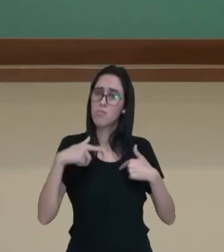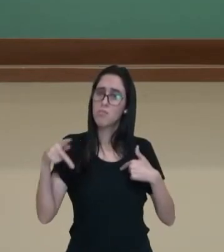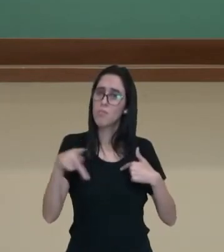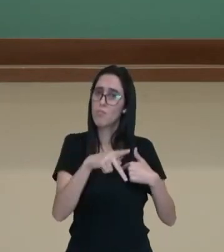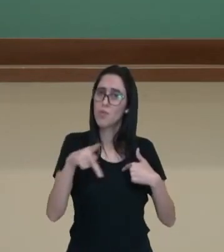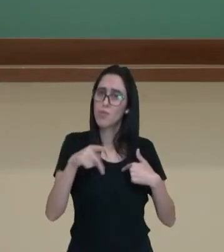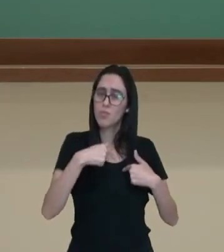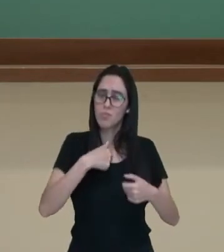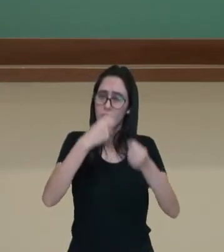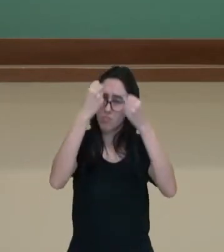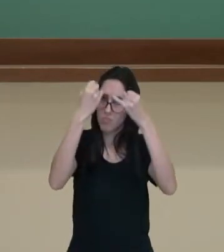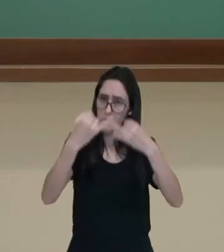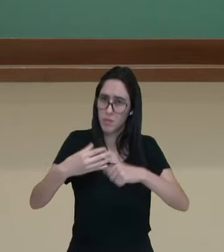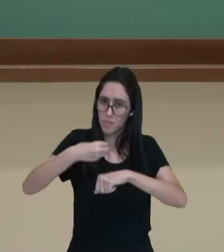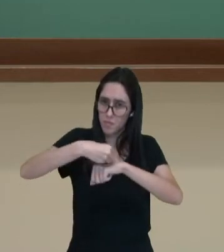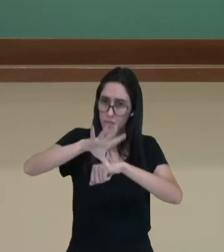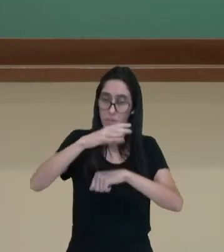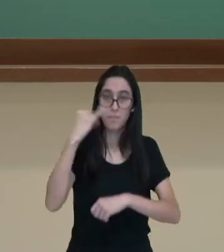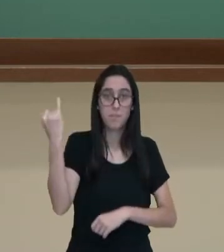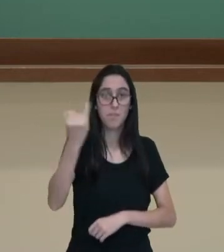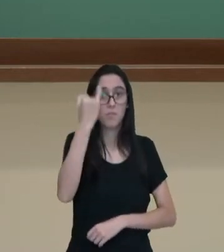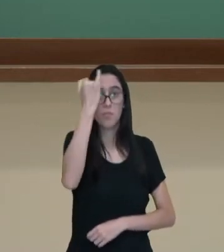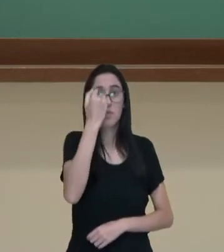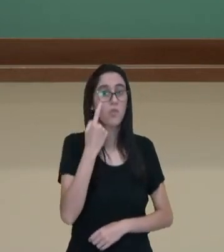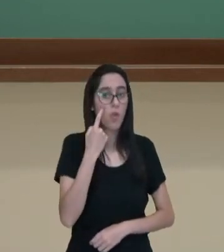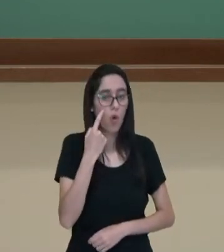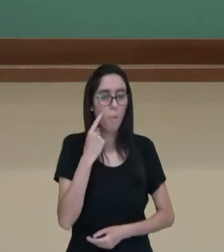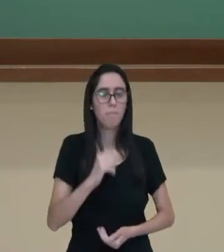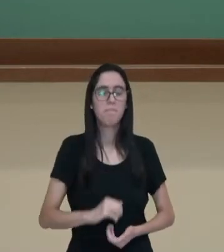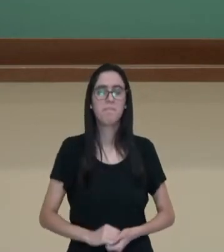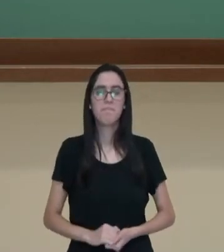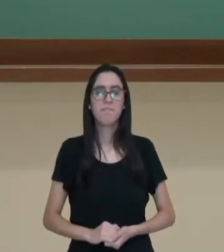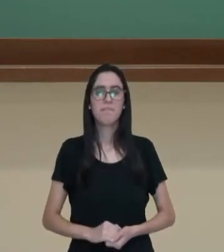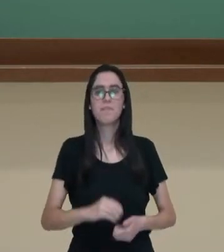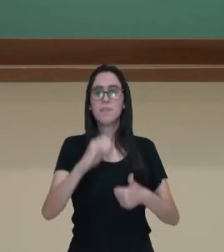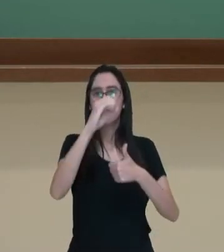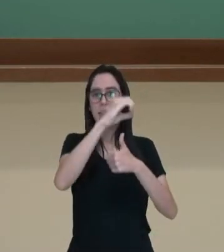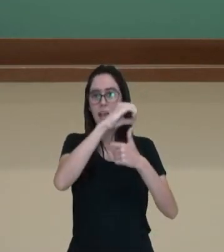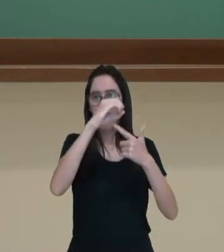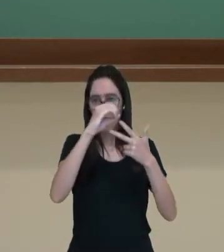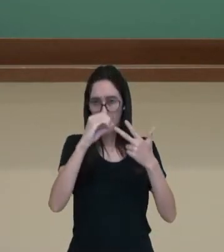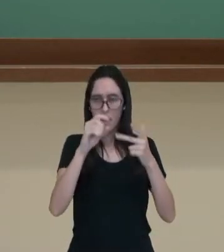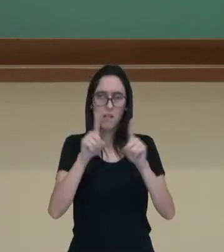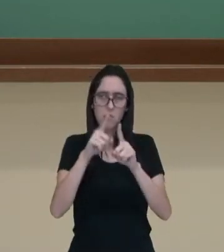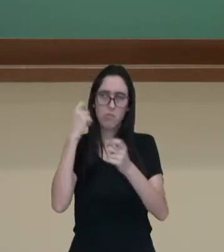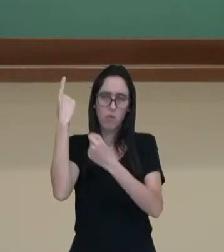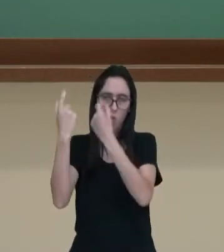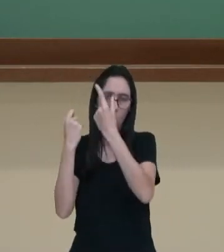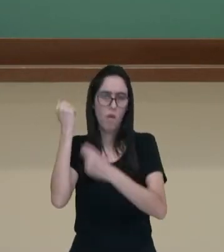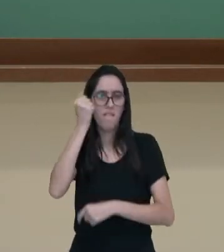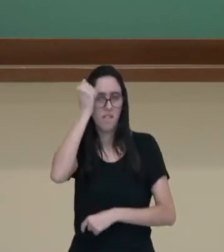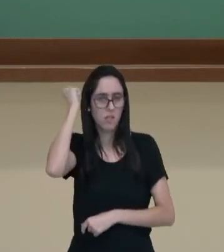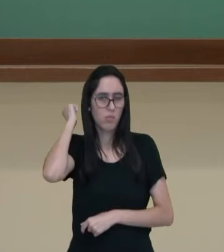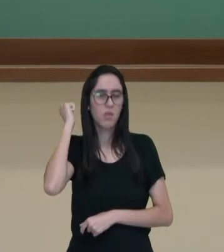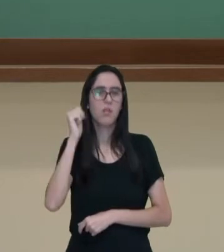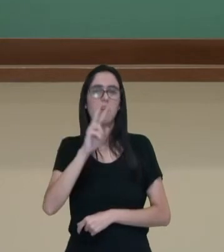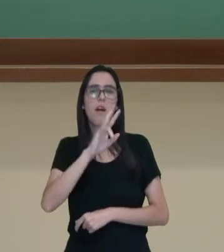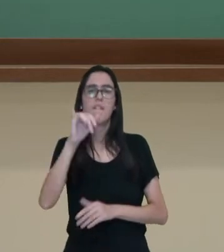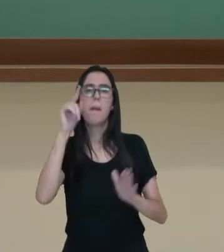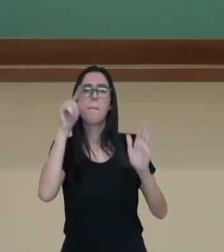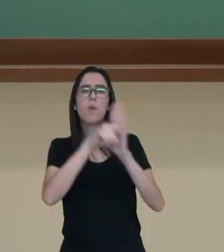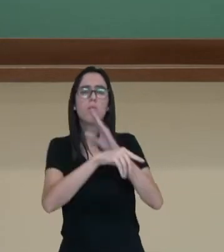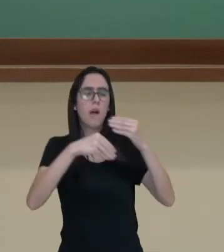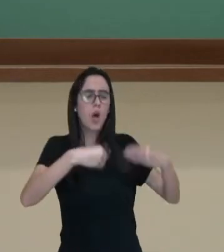um detalhe que é bem importante para o seu dia a dia. O Enem e alguns vestibulares, eles gostam de perguntar se o cobertor